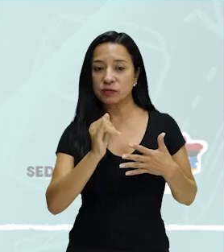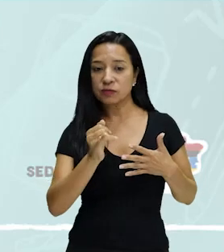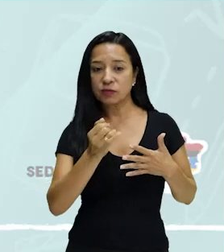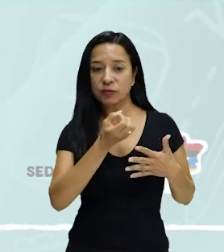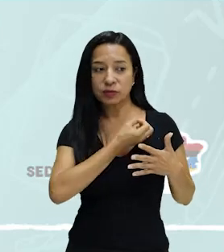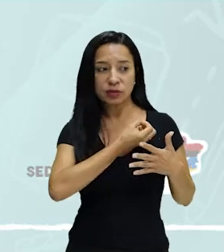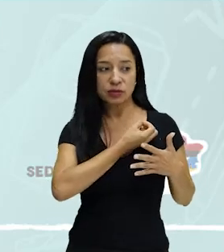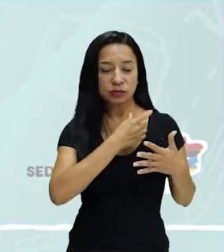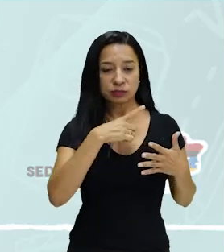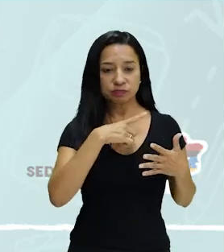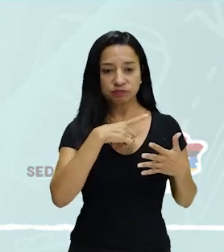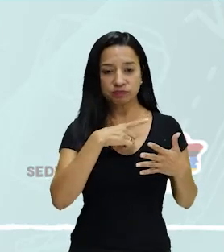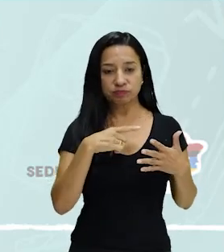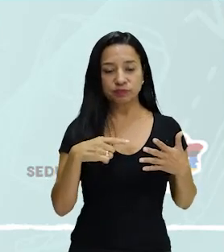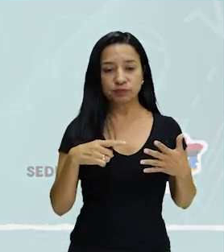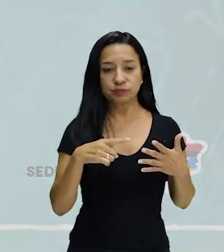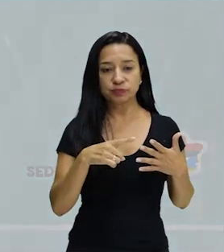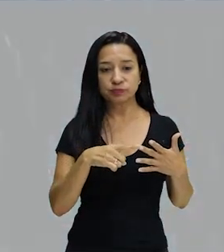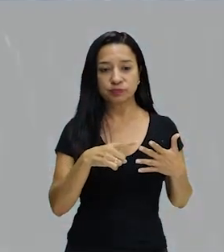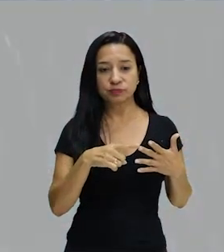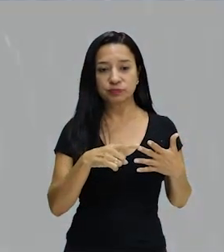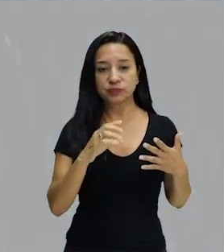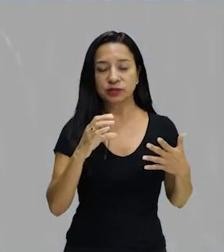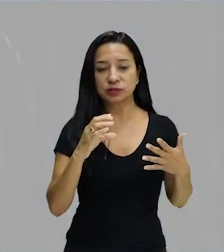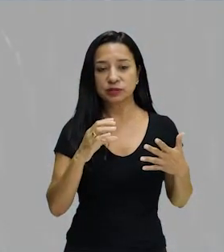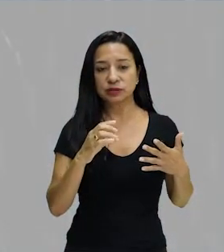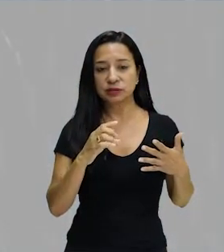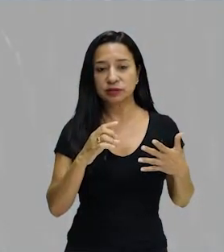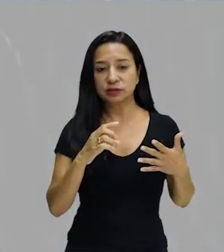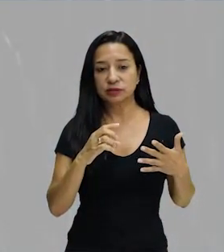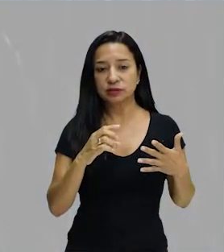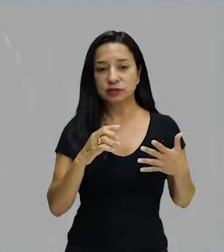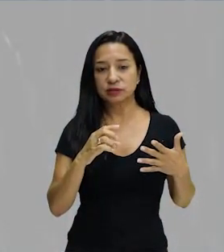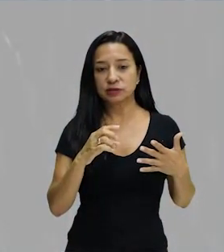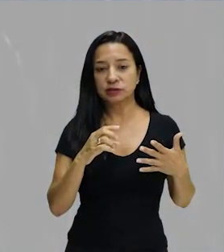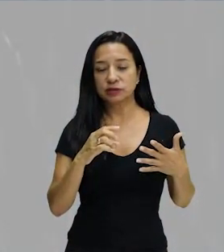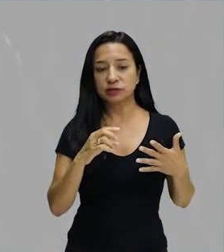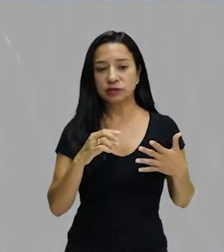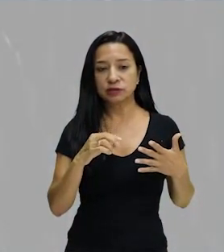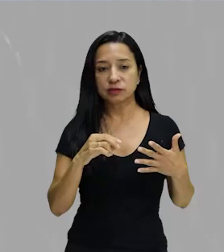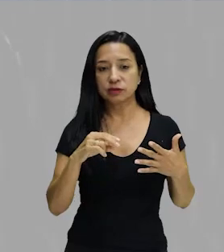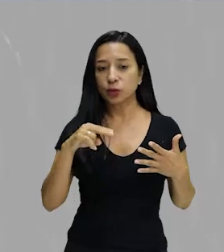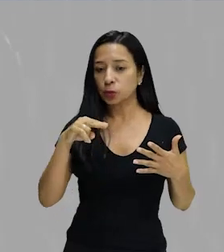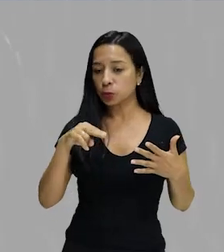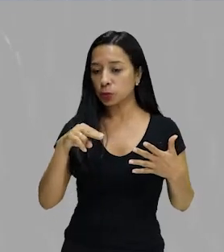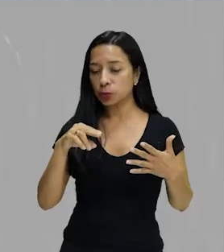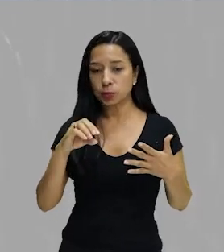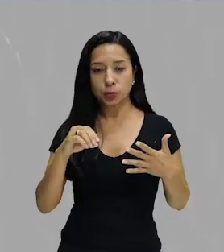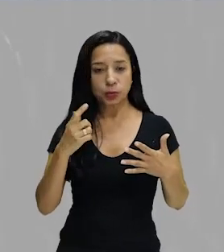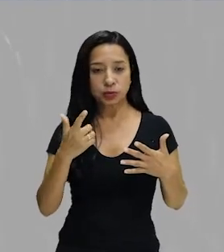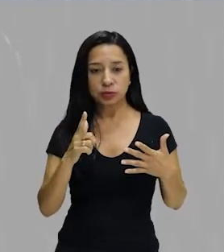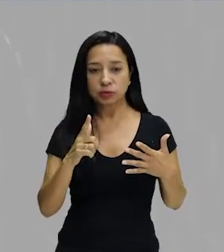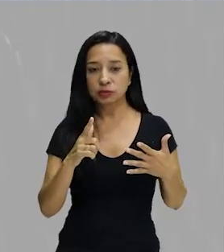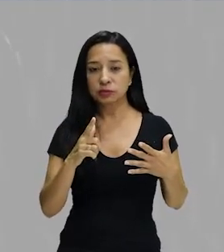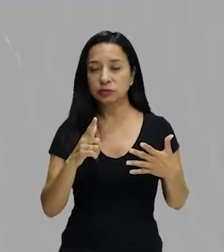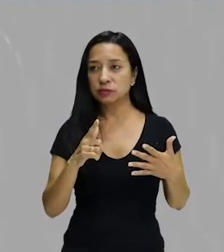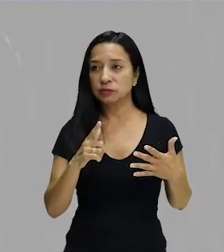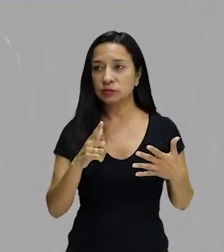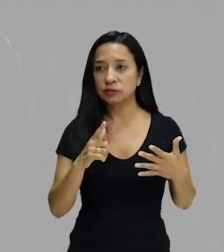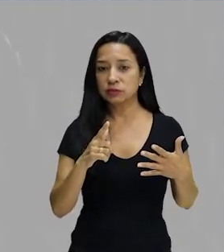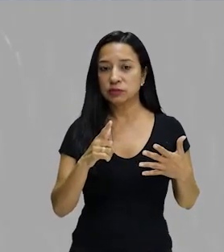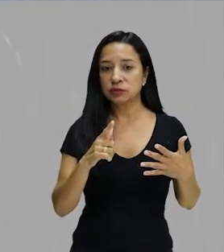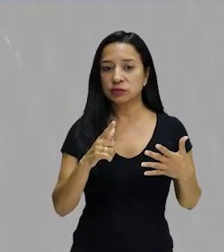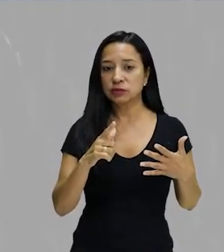Informei-lhe a nota obtida. Gente, no não tem nada a ver com em mais o, tá? Eu viajei aqui. São